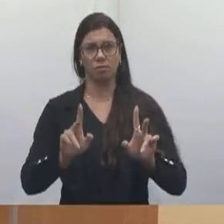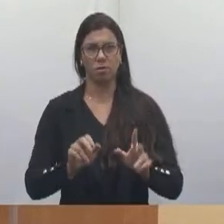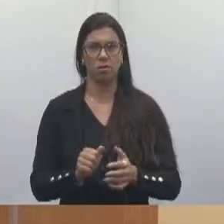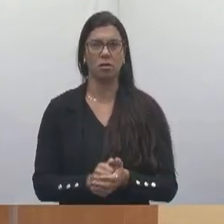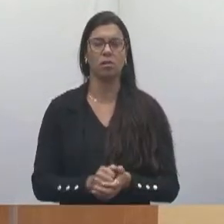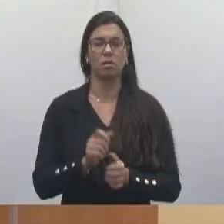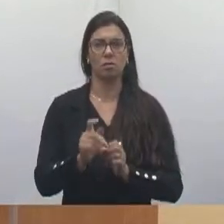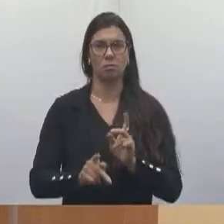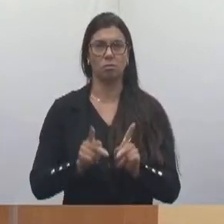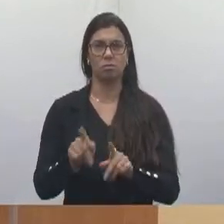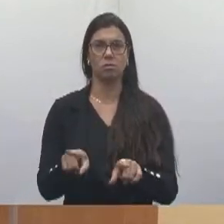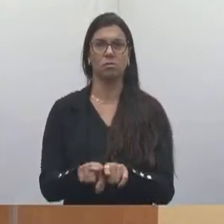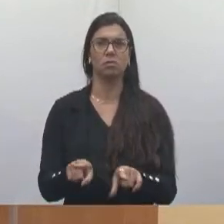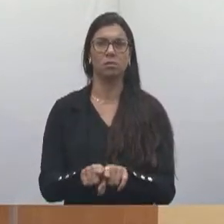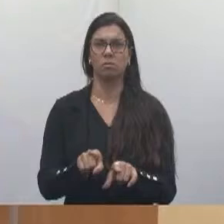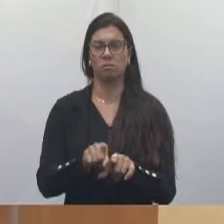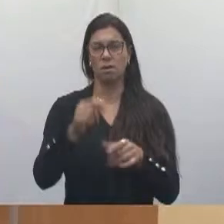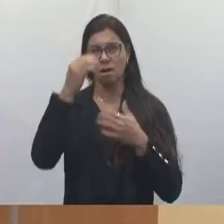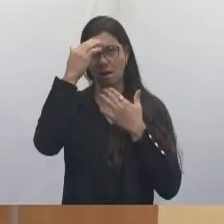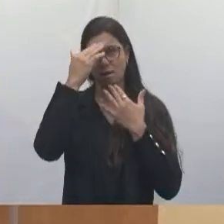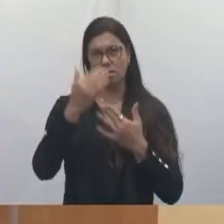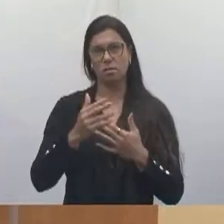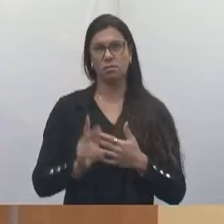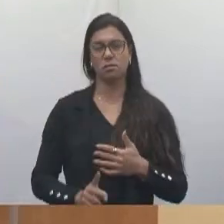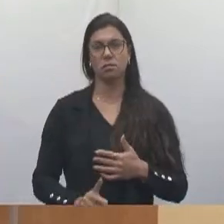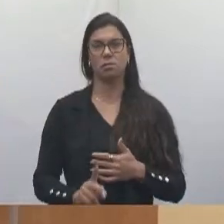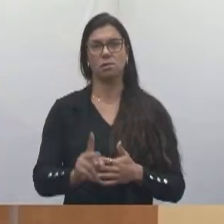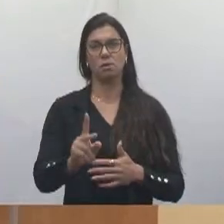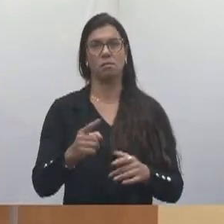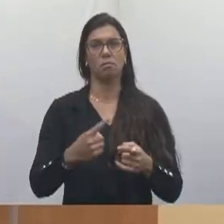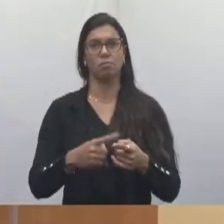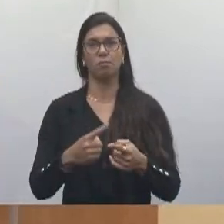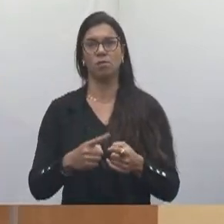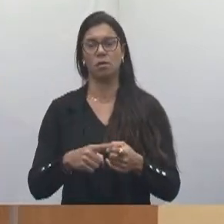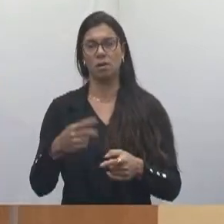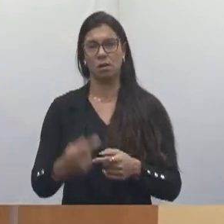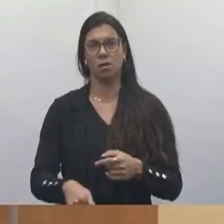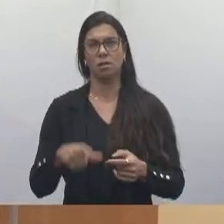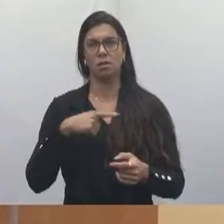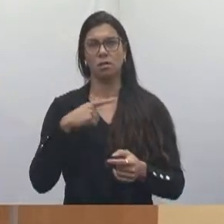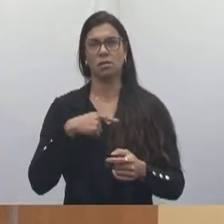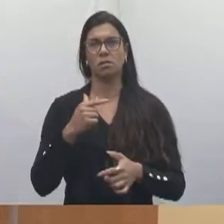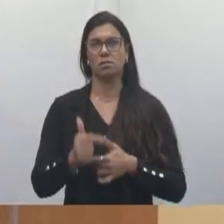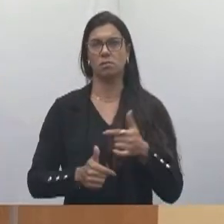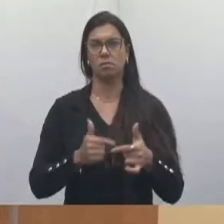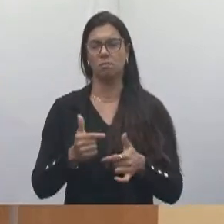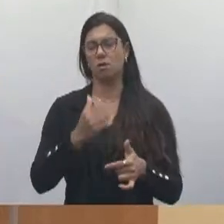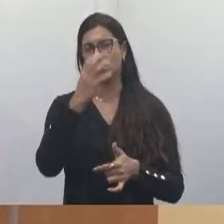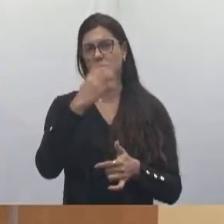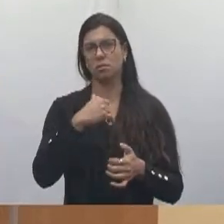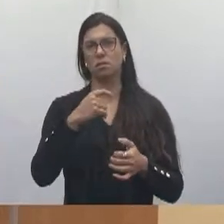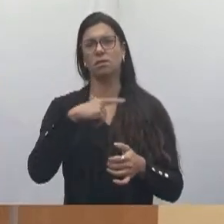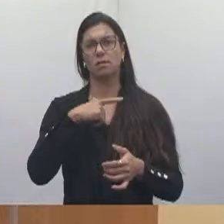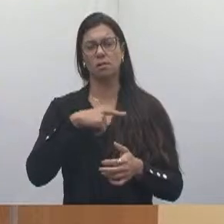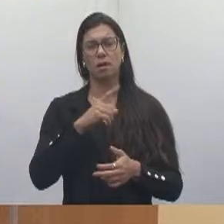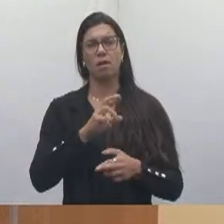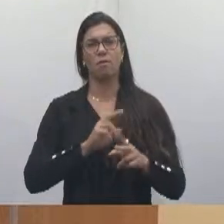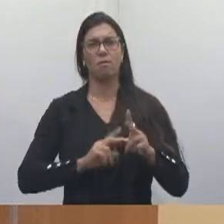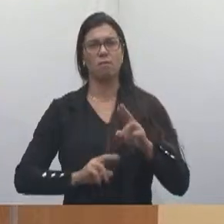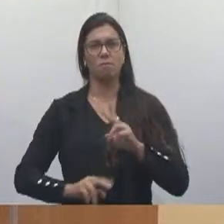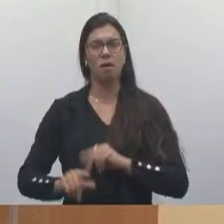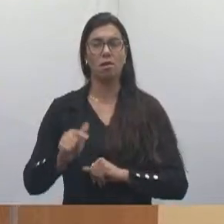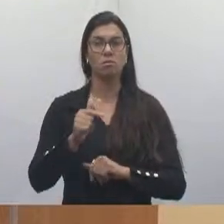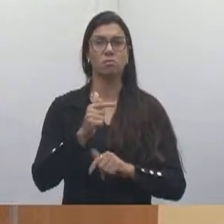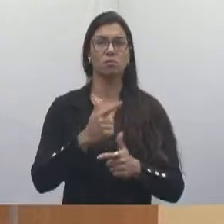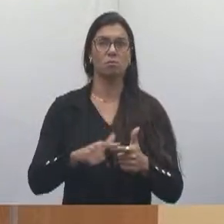a população está nos agradecendo mais por conta de que aqui tem um trabalho sério. Sei que ainda existem vários problemas na área da